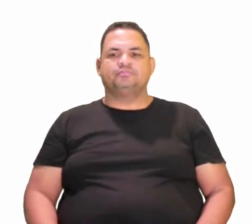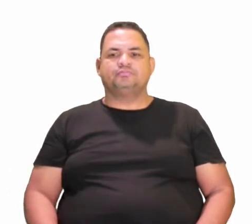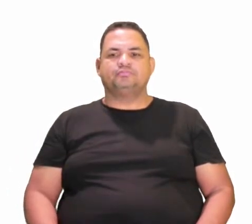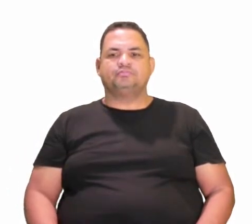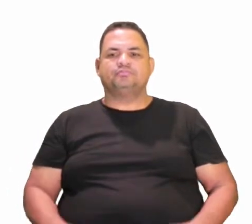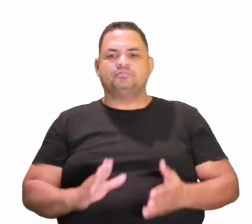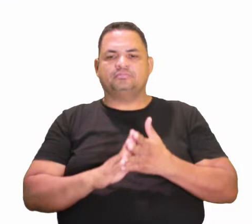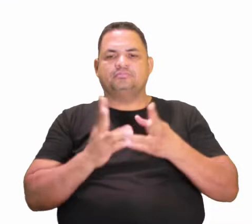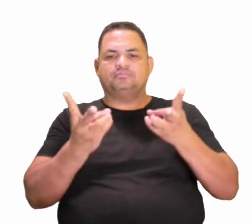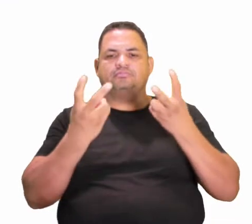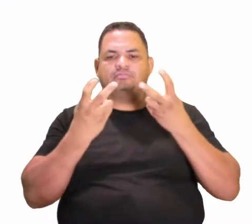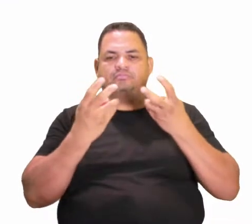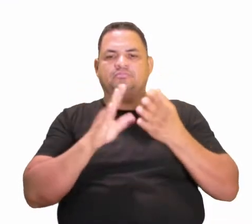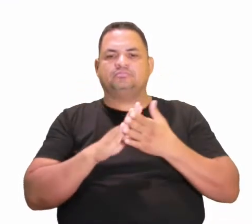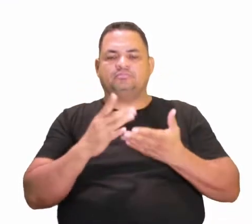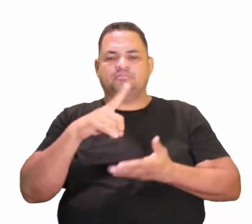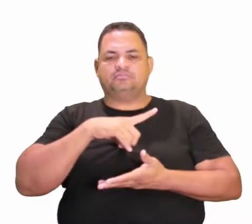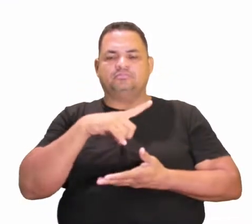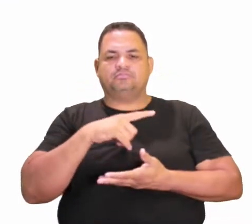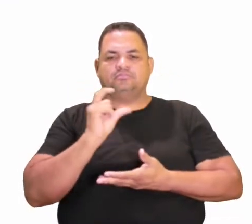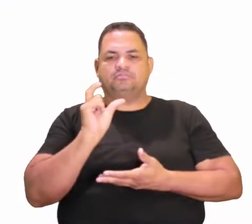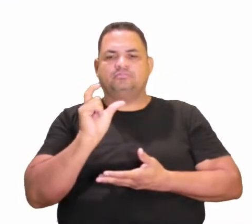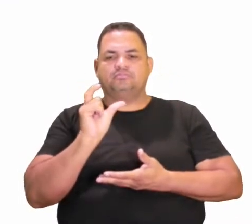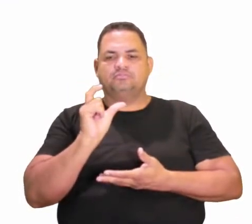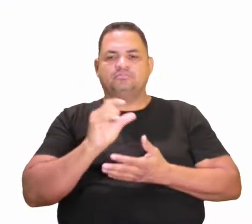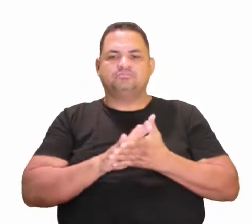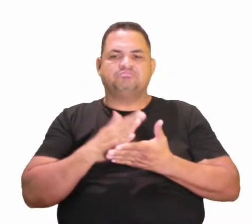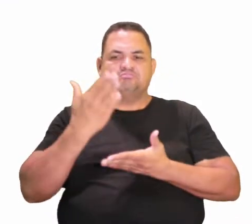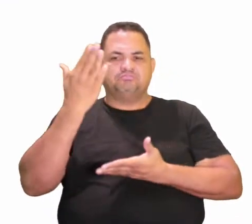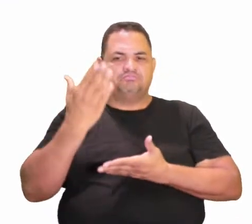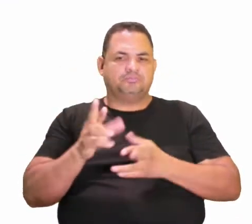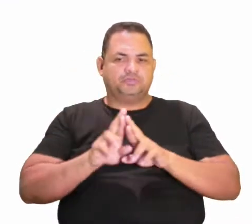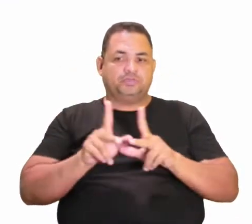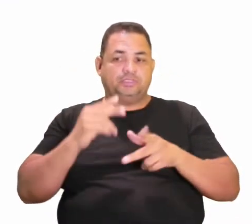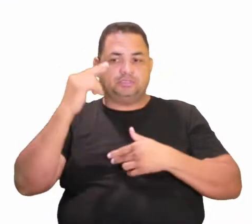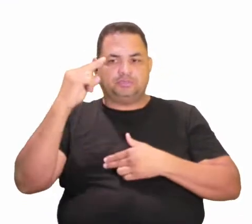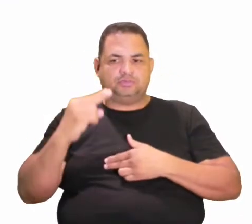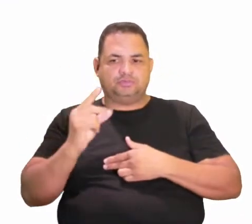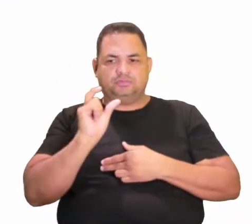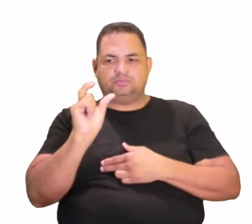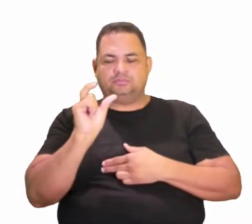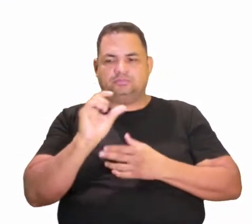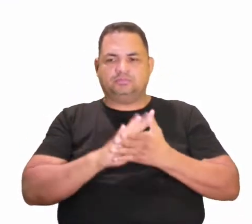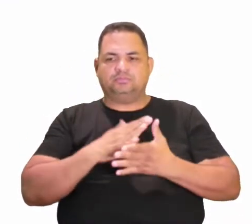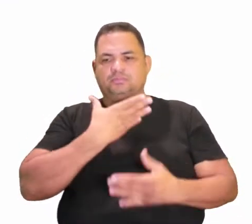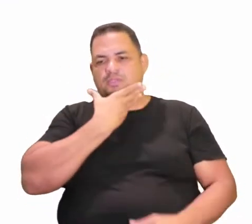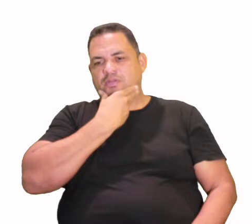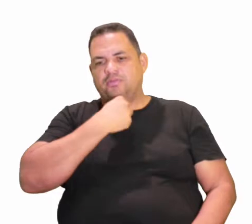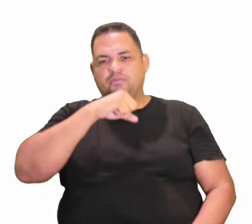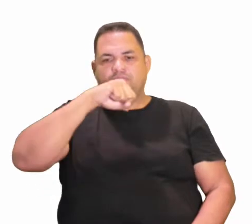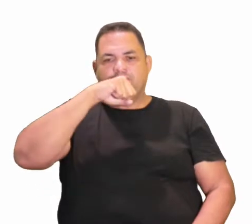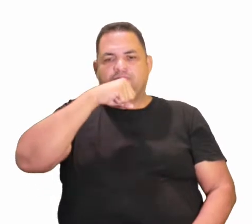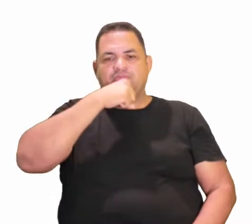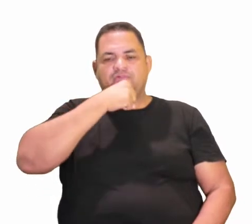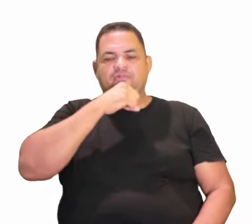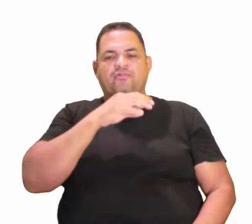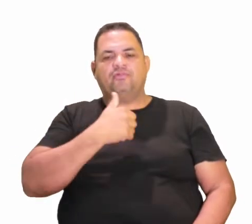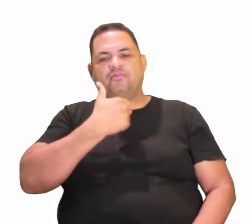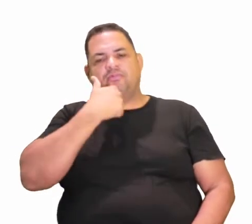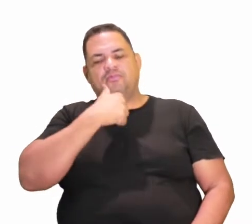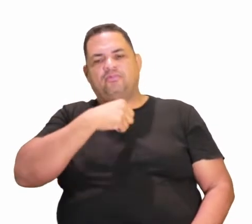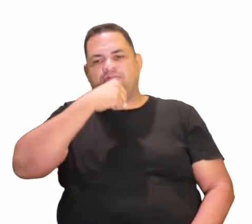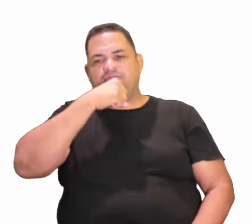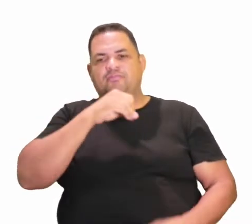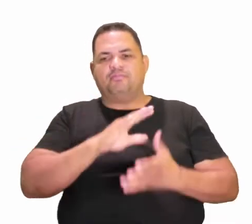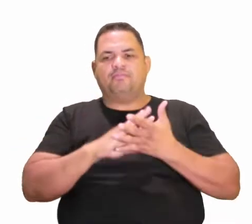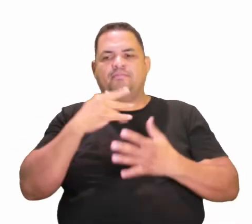gênero. Você percebe que tem essa palavra para tia, essa palavra para tio, para avô, para avó, temos específicas. Mas quando se trata de primo